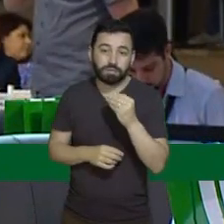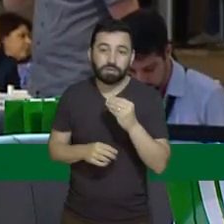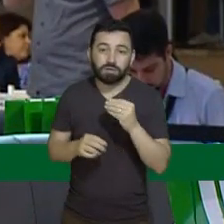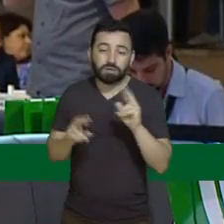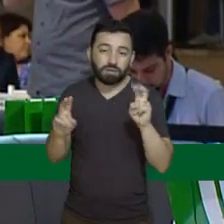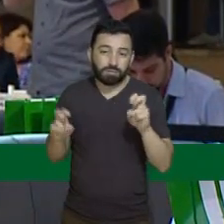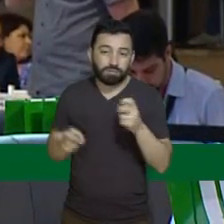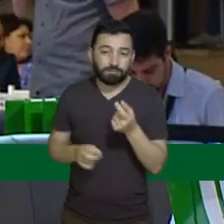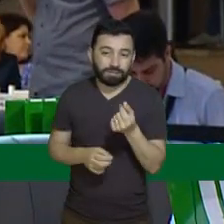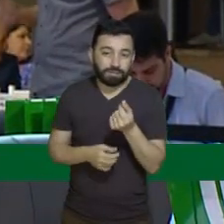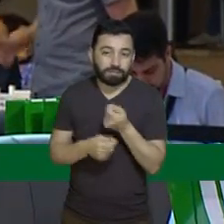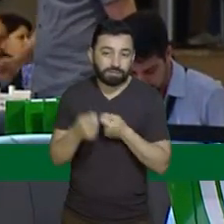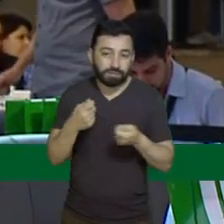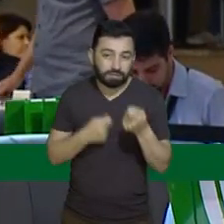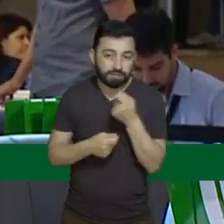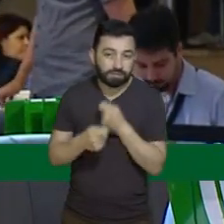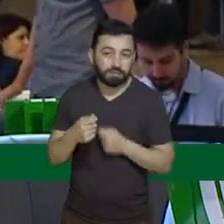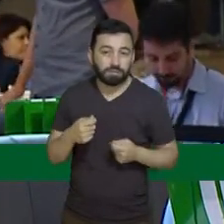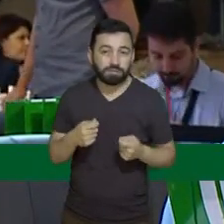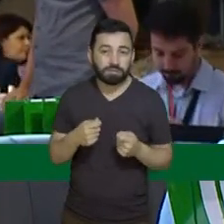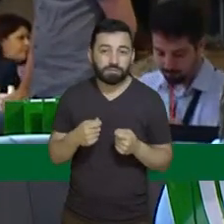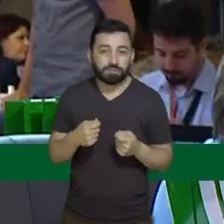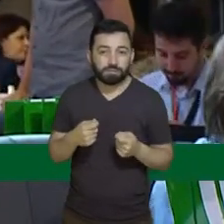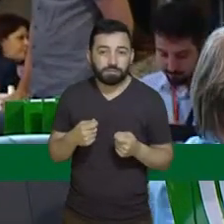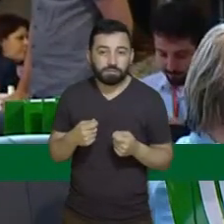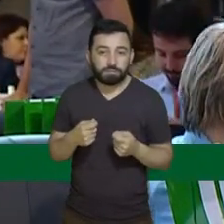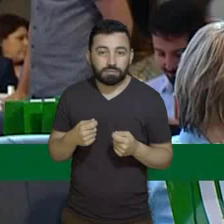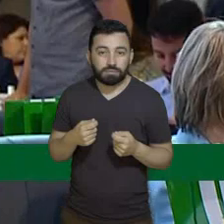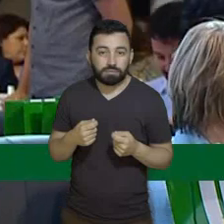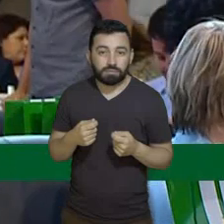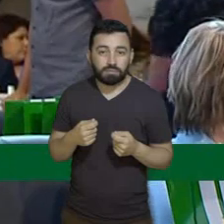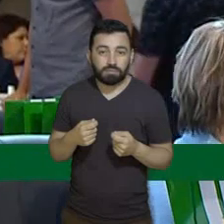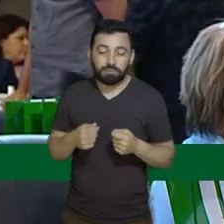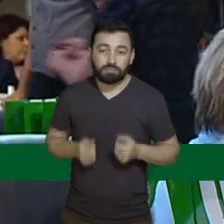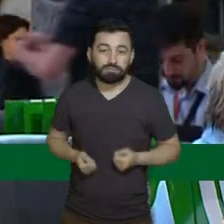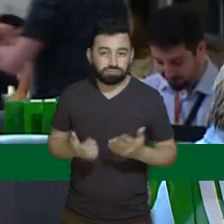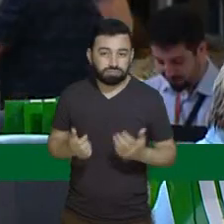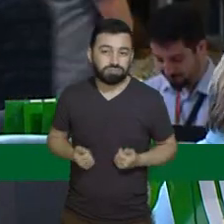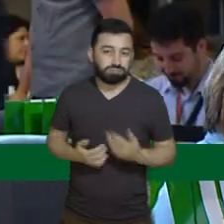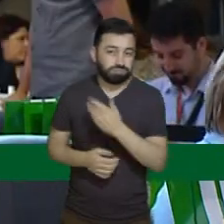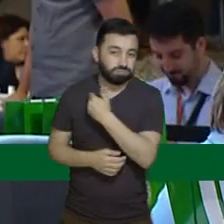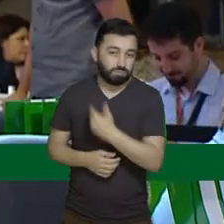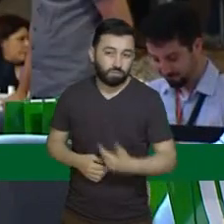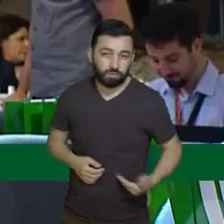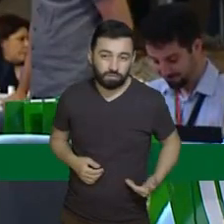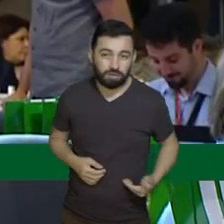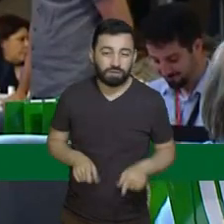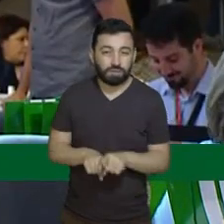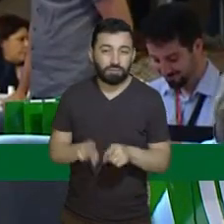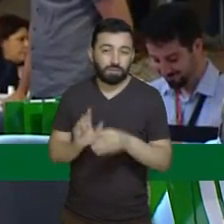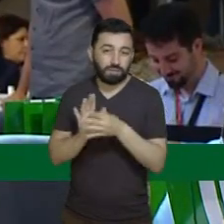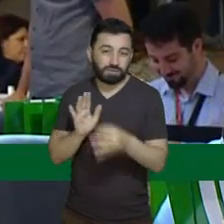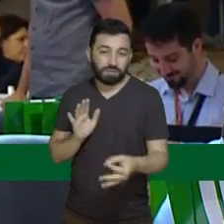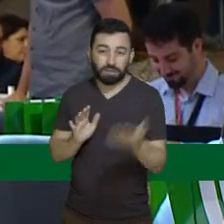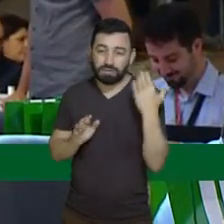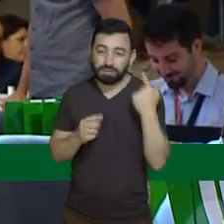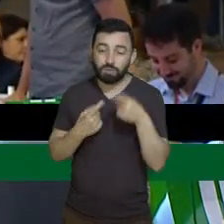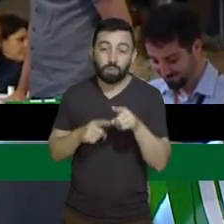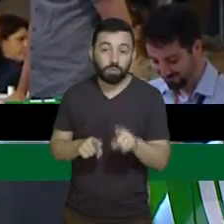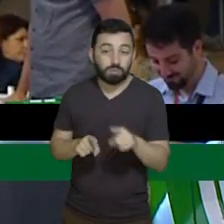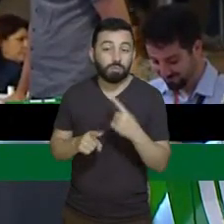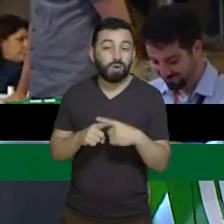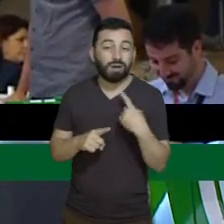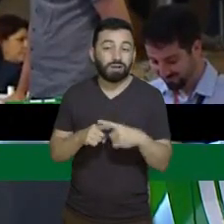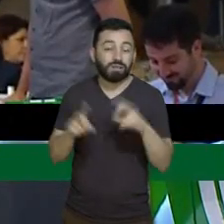financeira gerando despesas ao governo, Nosso parecer, à época, foi contrário pela